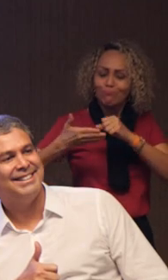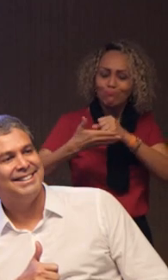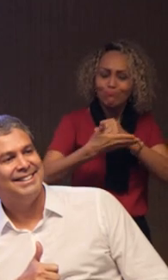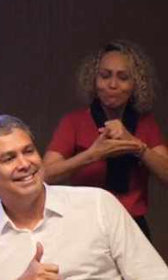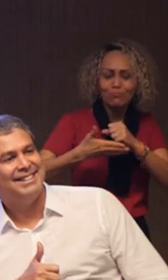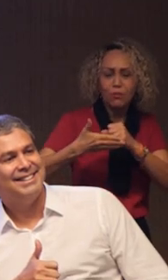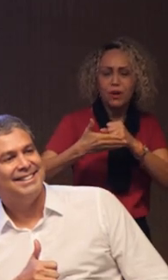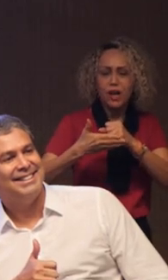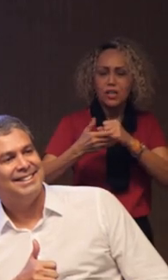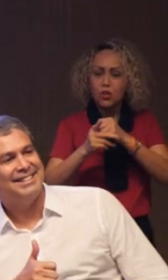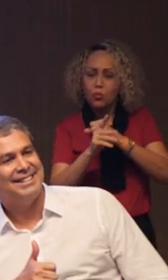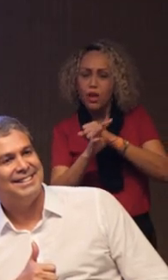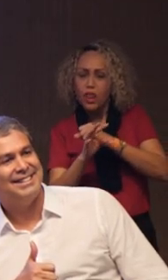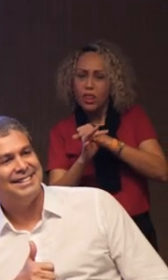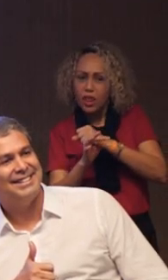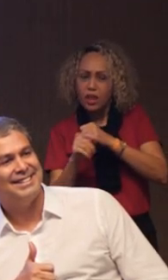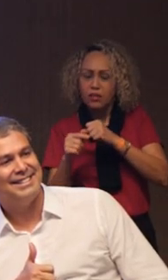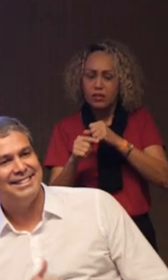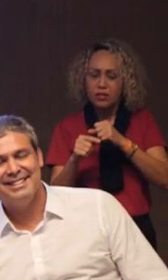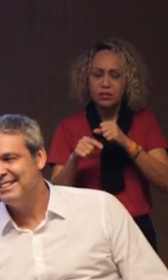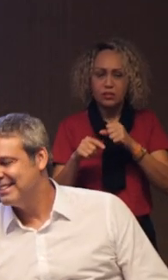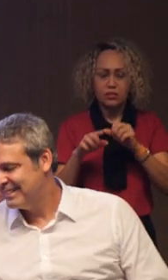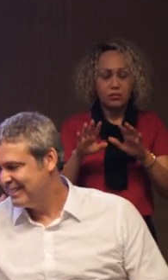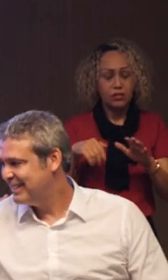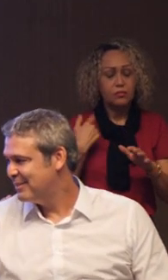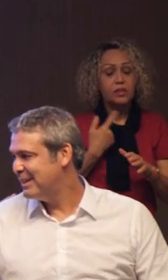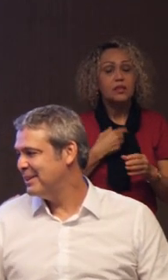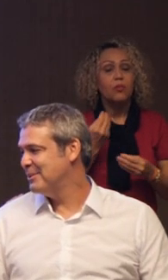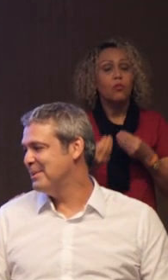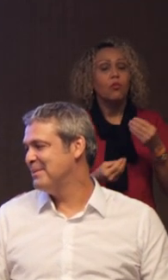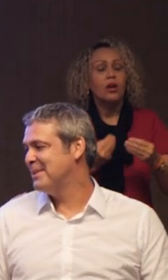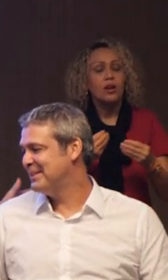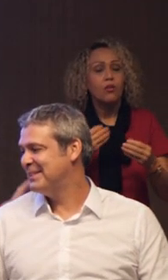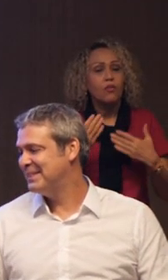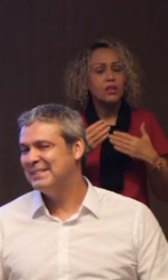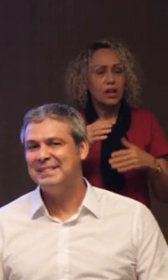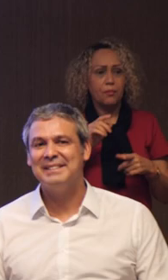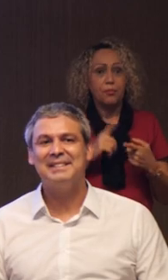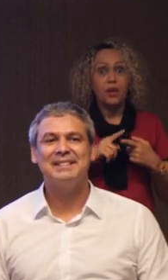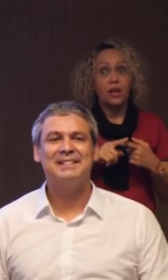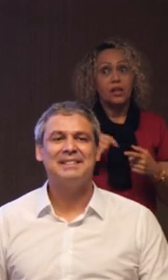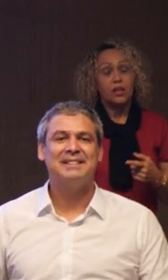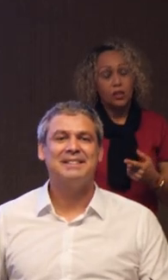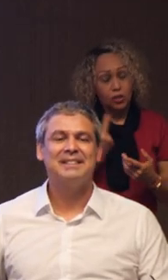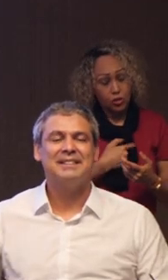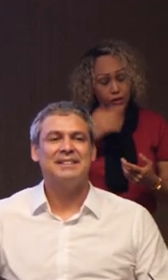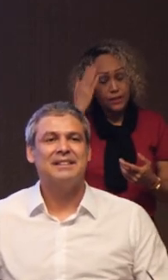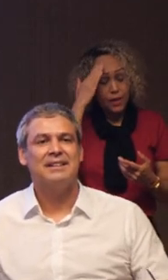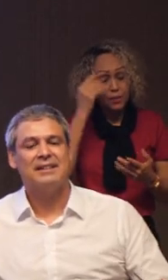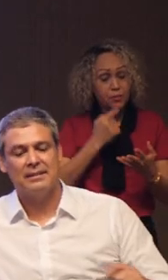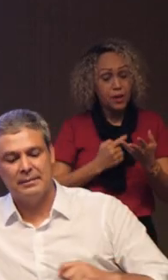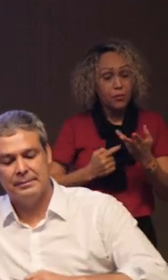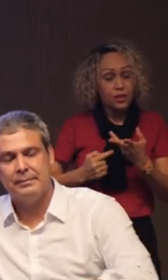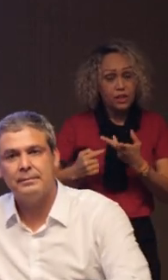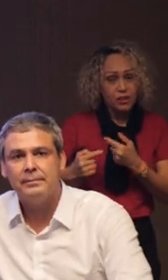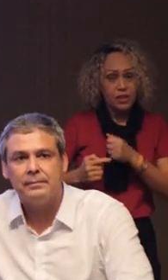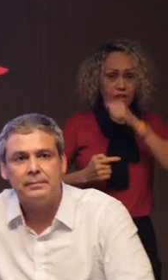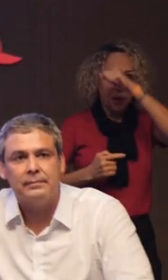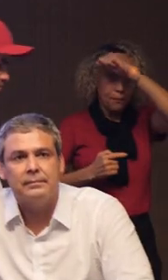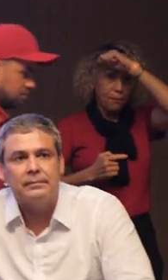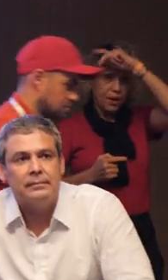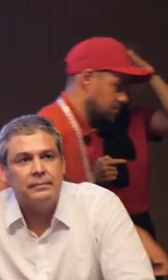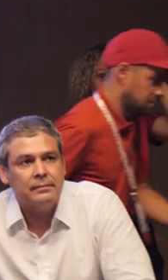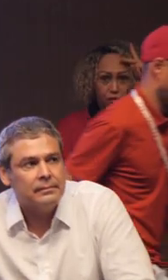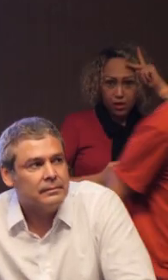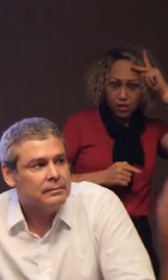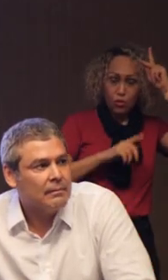os prefeitos e as lideranças que muitas vezes em nosso município estiveram destruindo o Partido dos Trabalhadores naquele município, denegrindo a imagem de